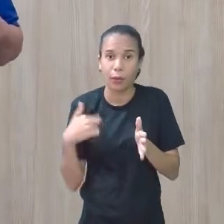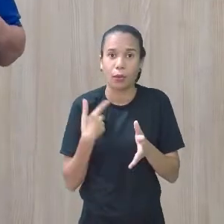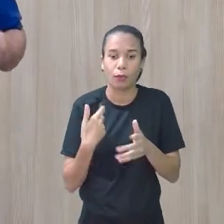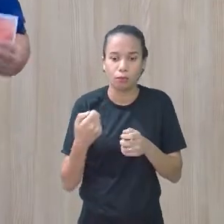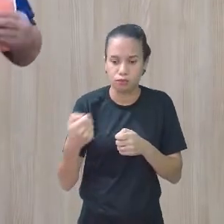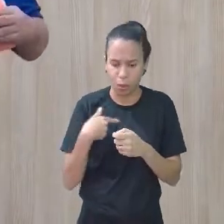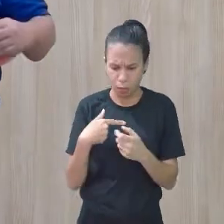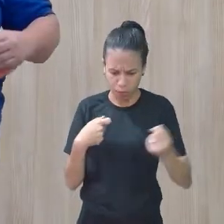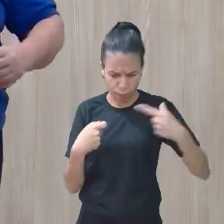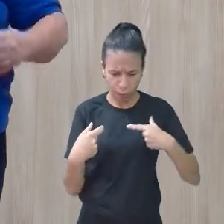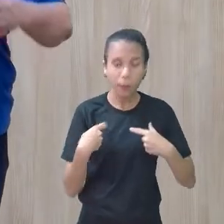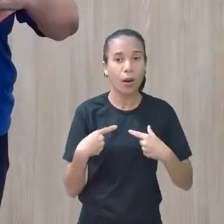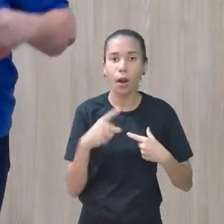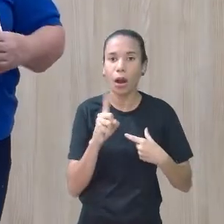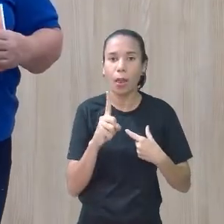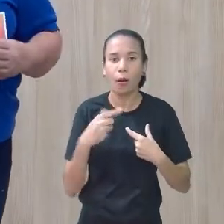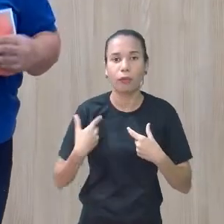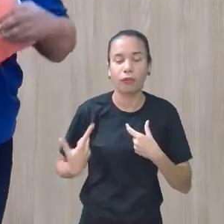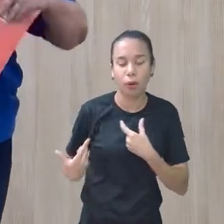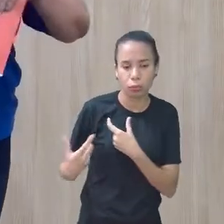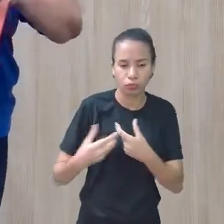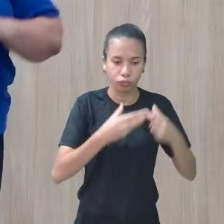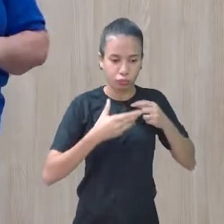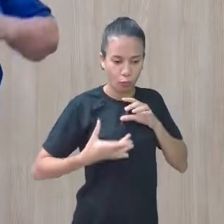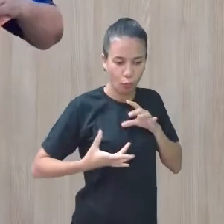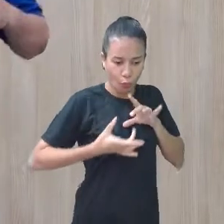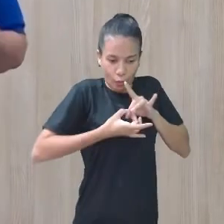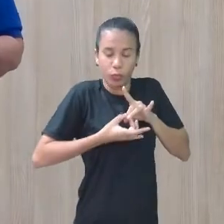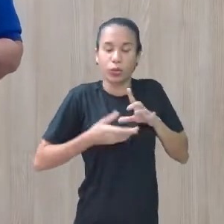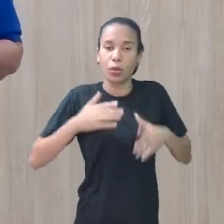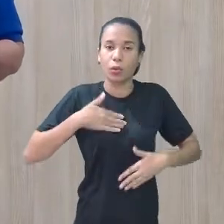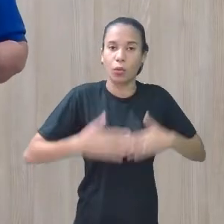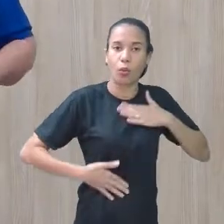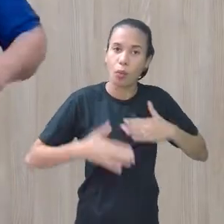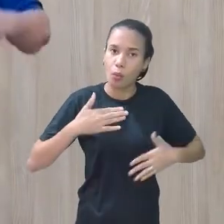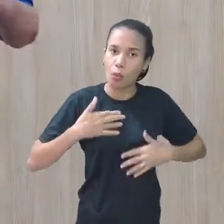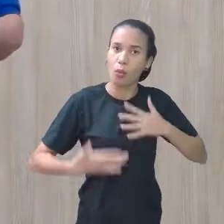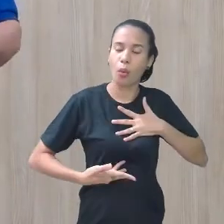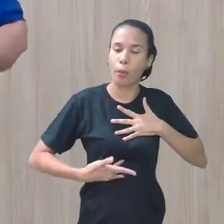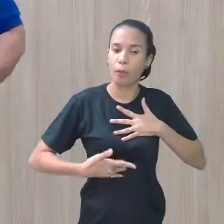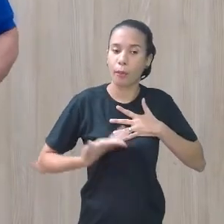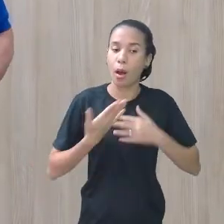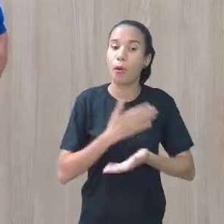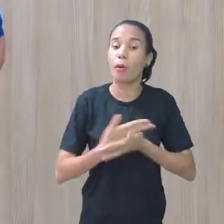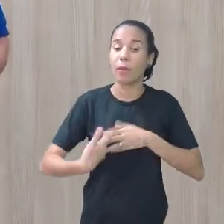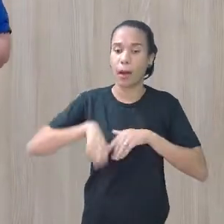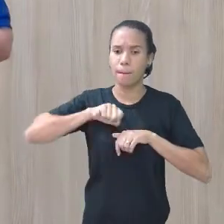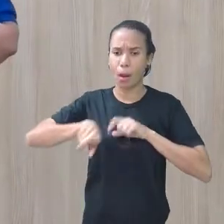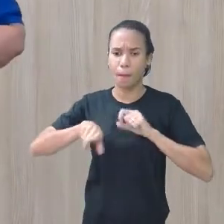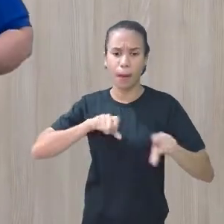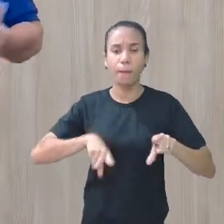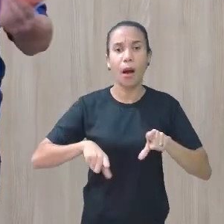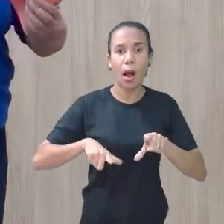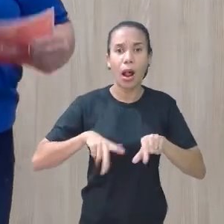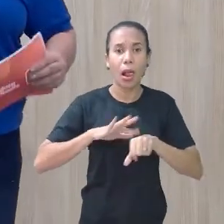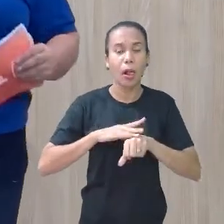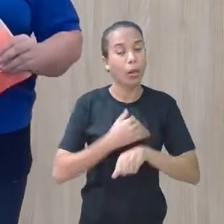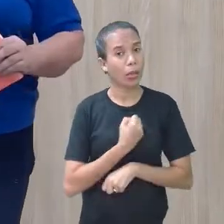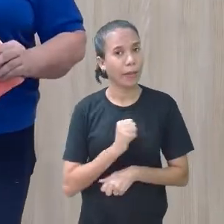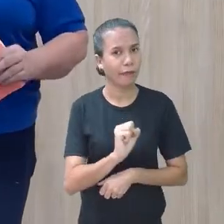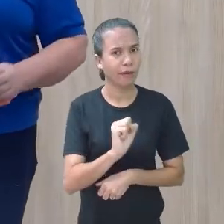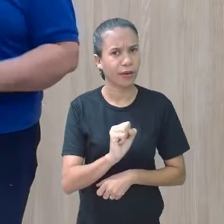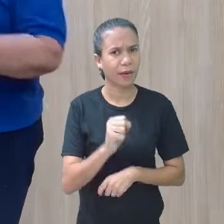nos atacar, ele vai entrar no nosso corpo e vai se aliar ao nosso sistema imunológico e nos defender. Sim, mas e o que